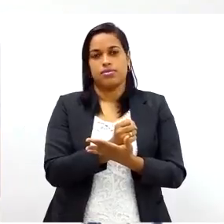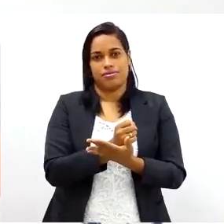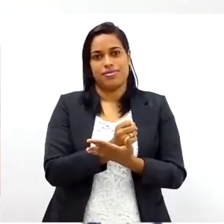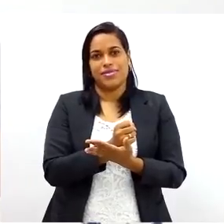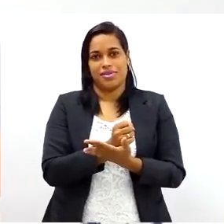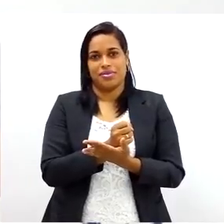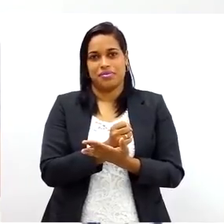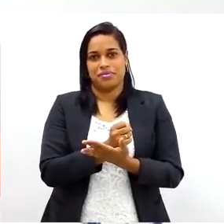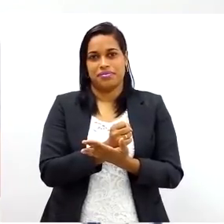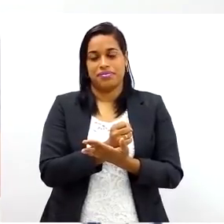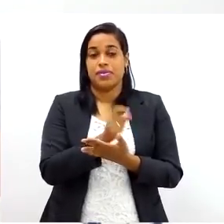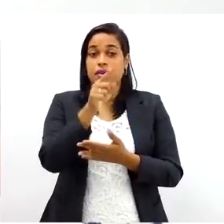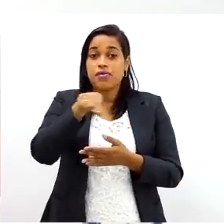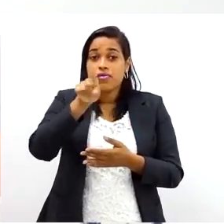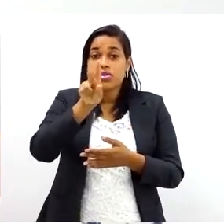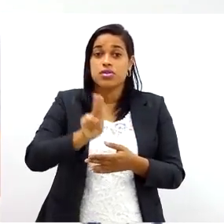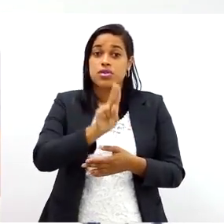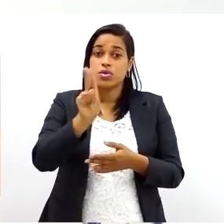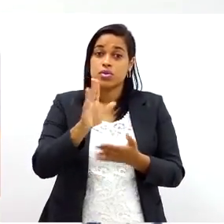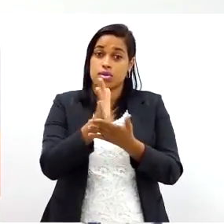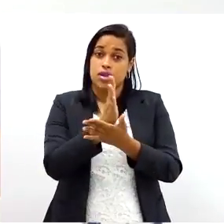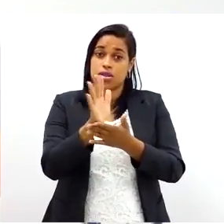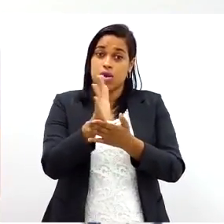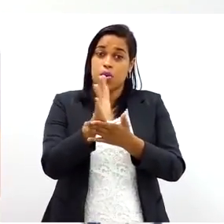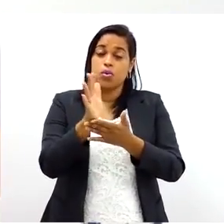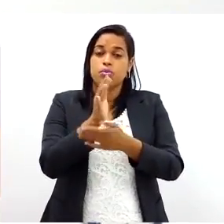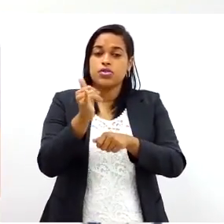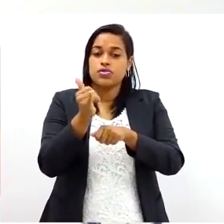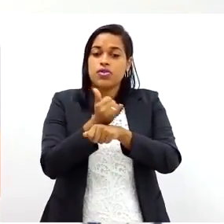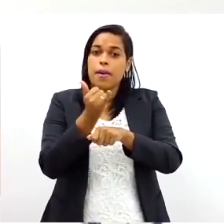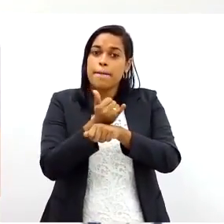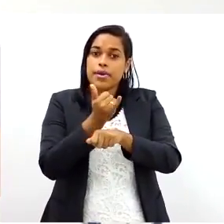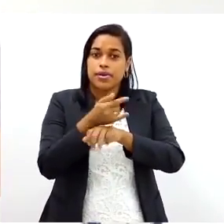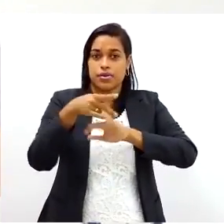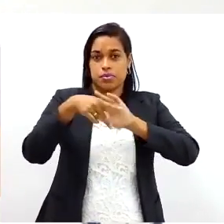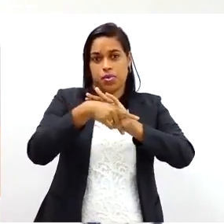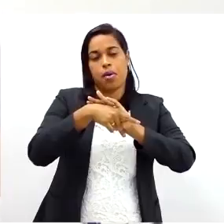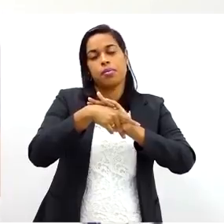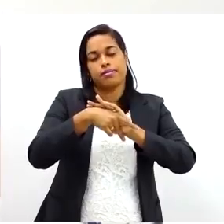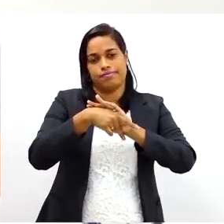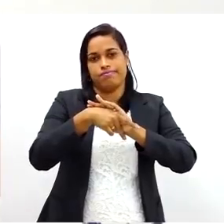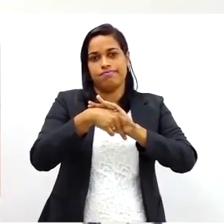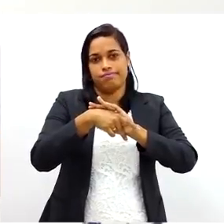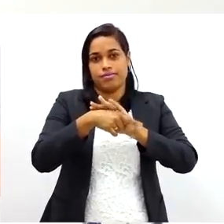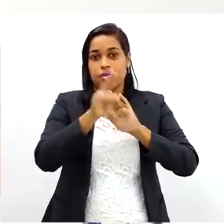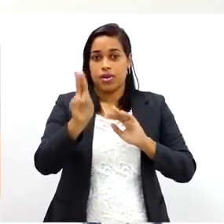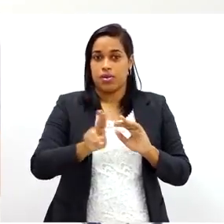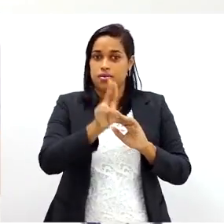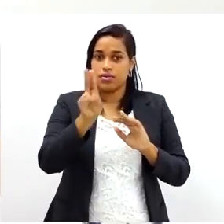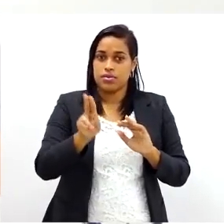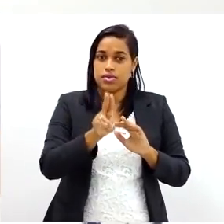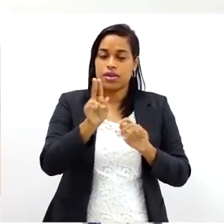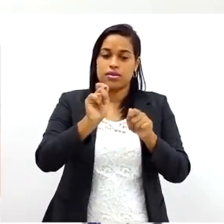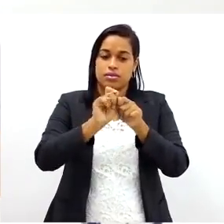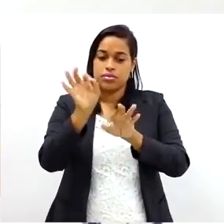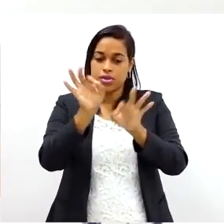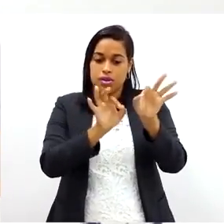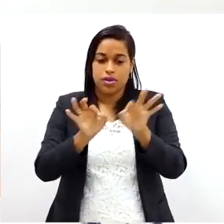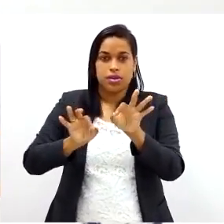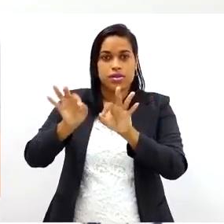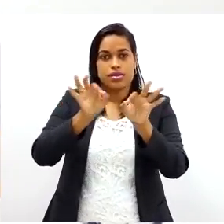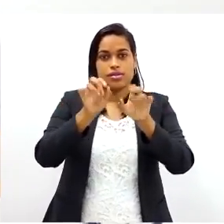dou para vocês é usar umas ferramentas de prototipagem. Essas ferramentas são usadas para a gente fazer esboços